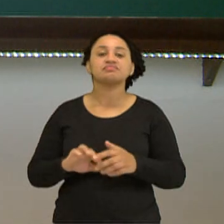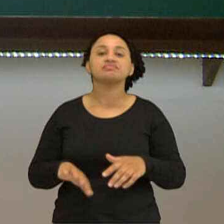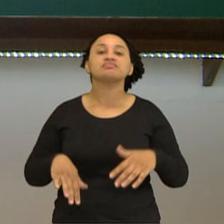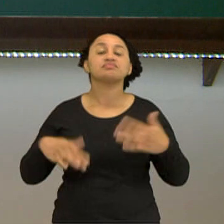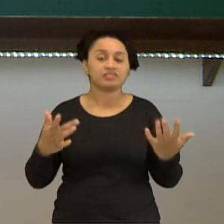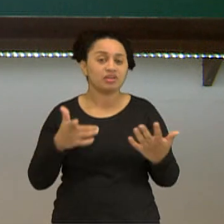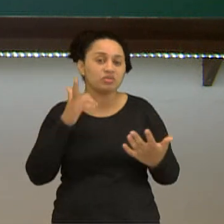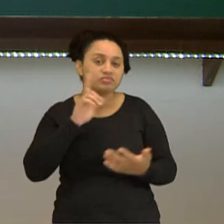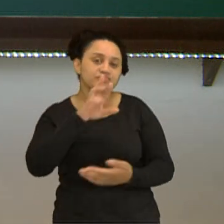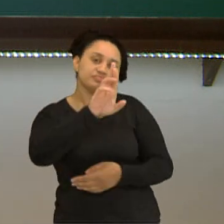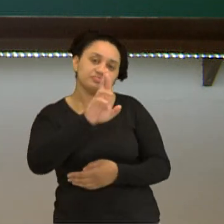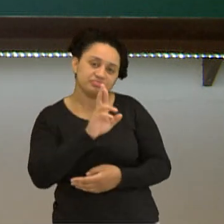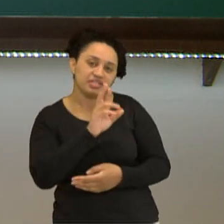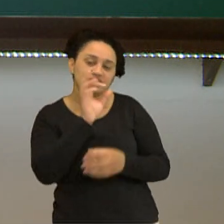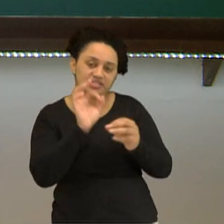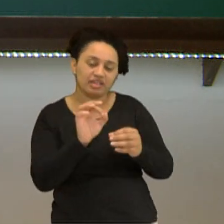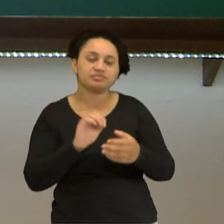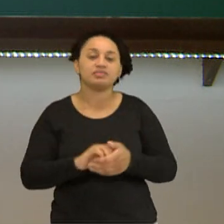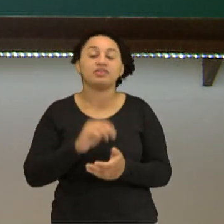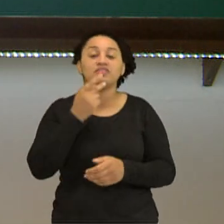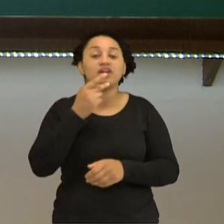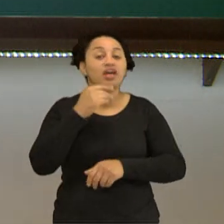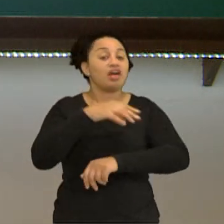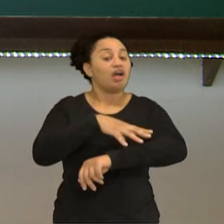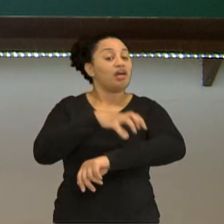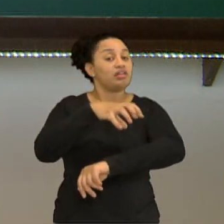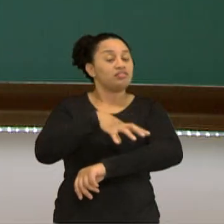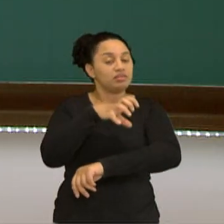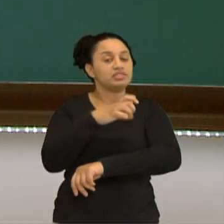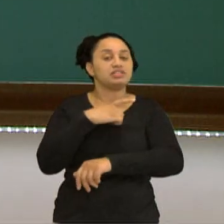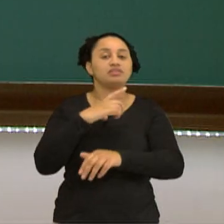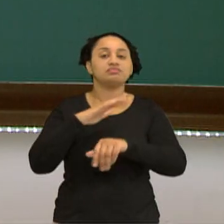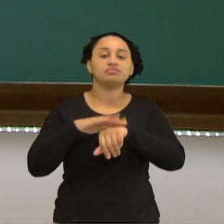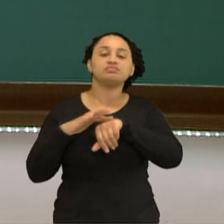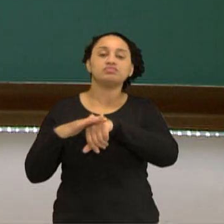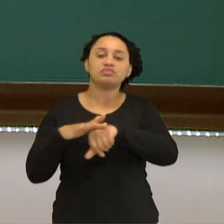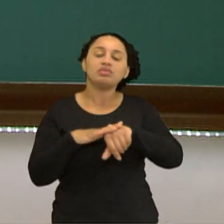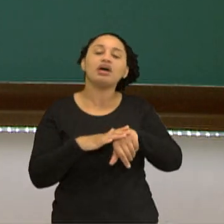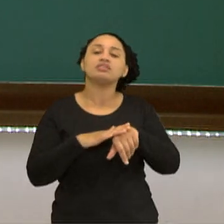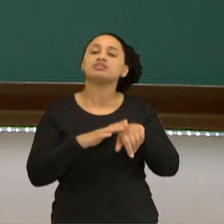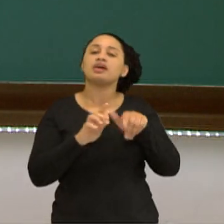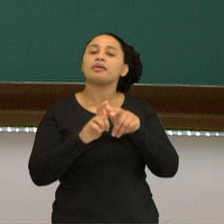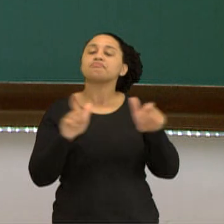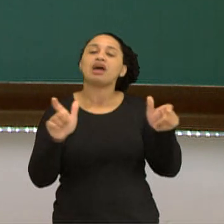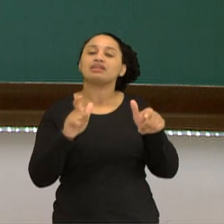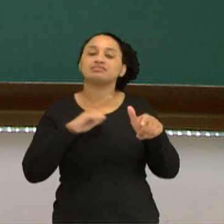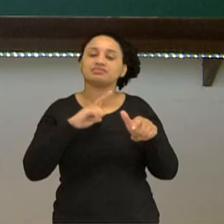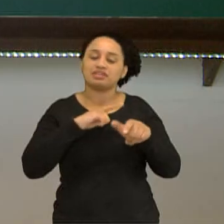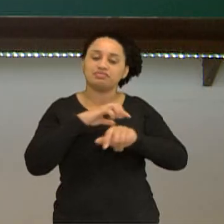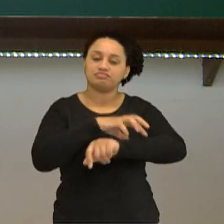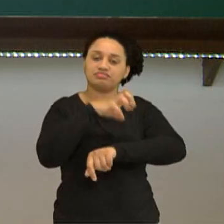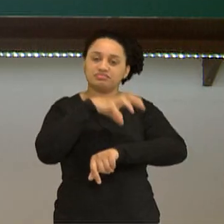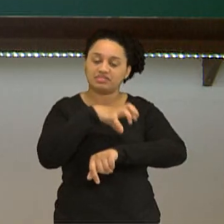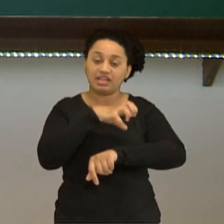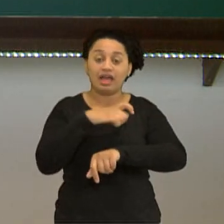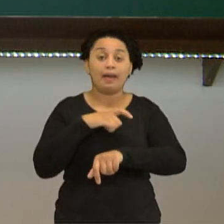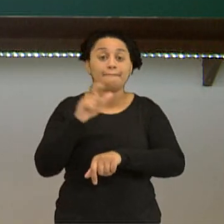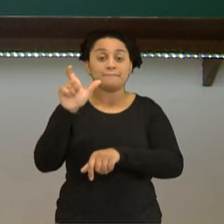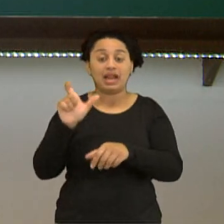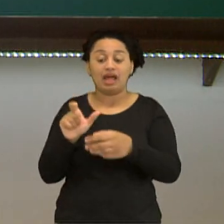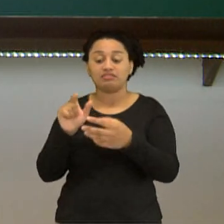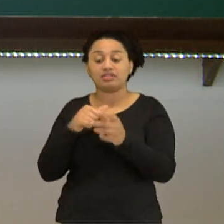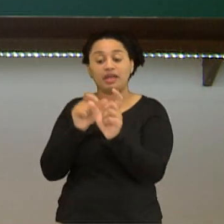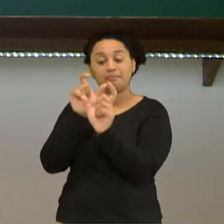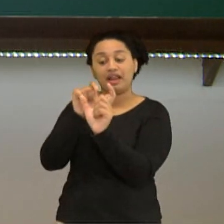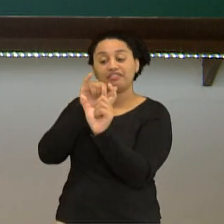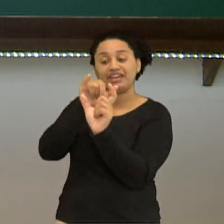Pessoal, responderam? Eu falei ali inflamação, as doenças que normalmente promovem inflamações terminam com ite, né?